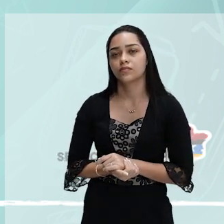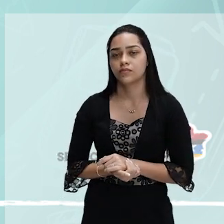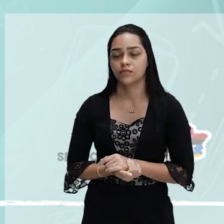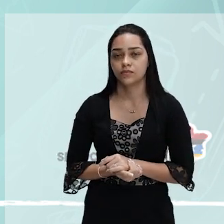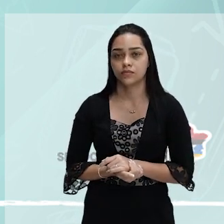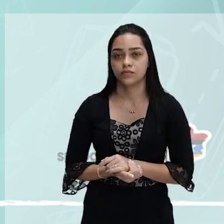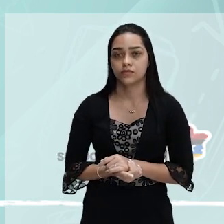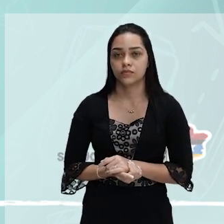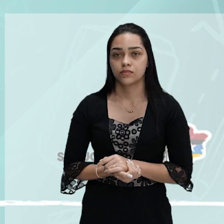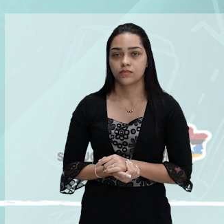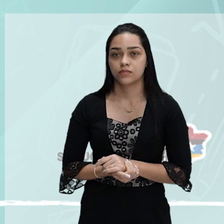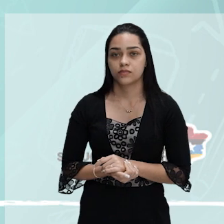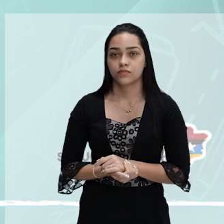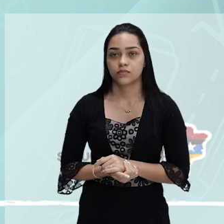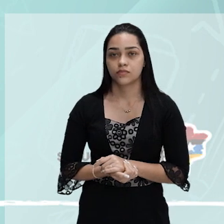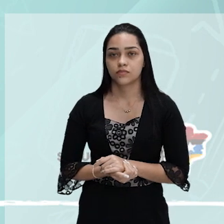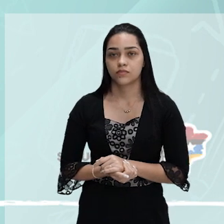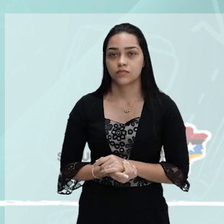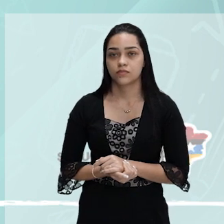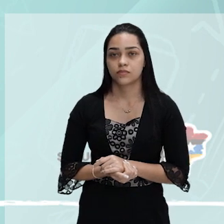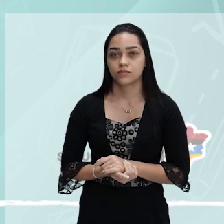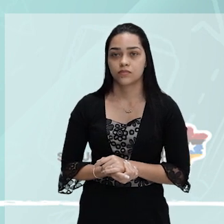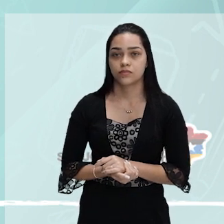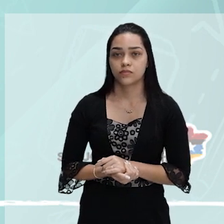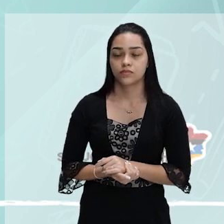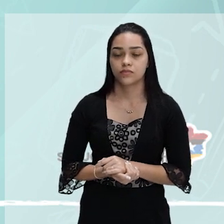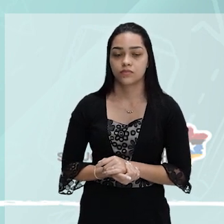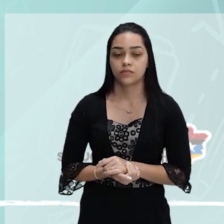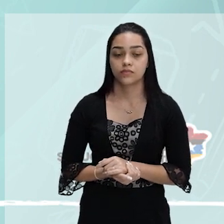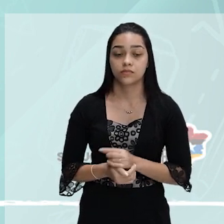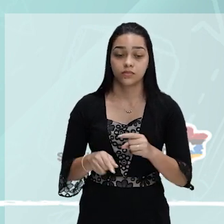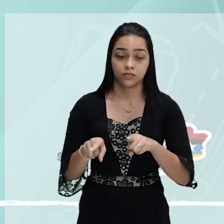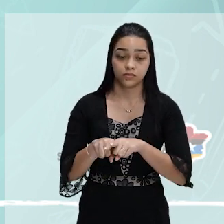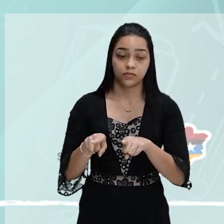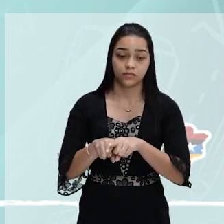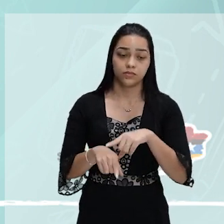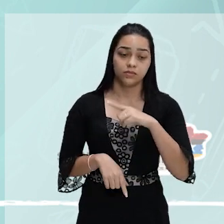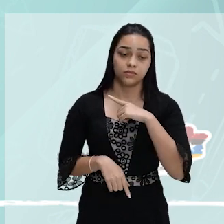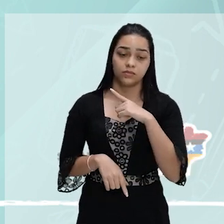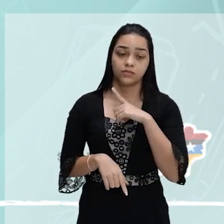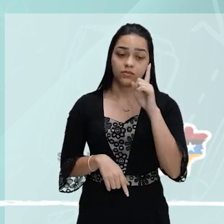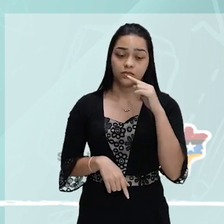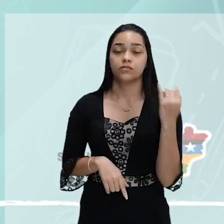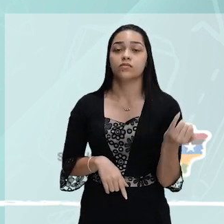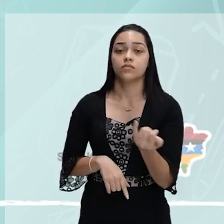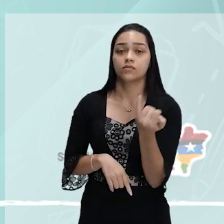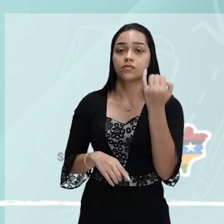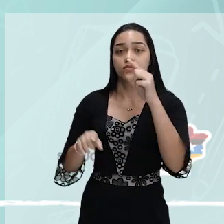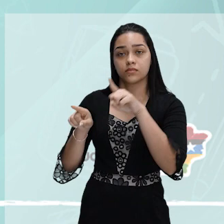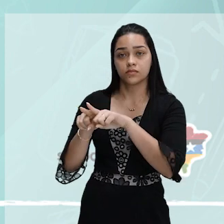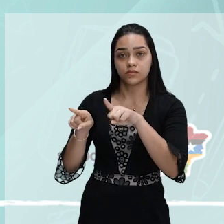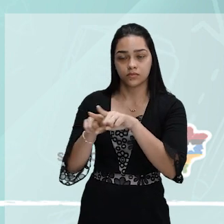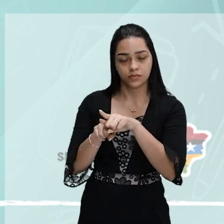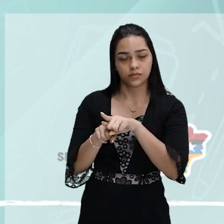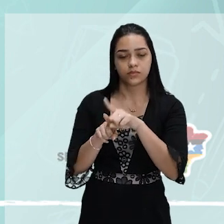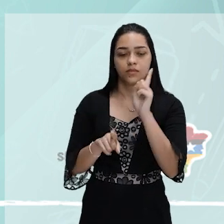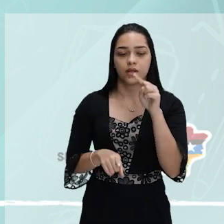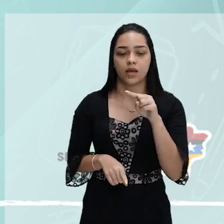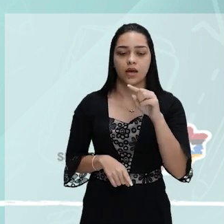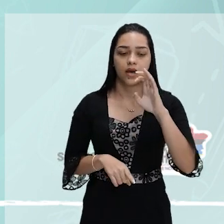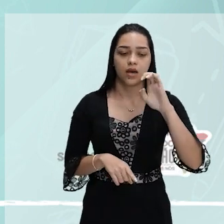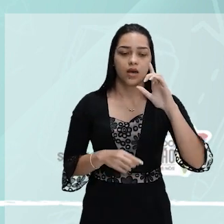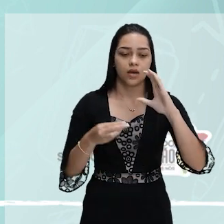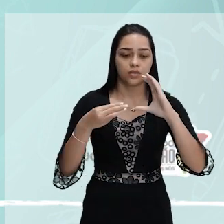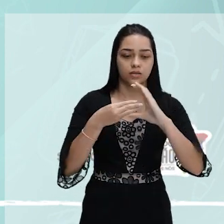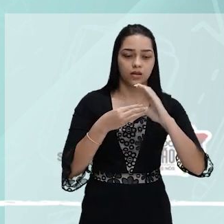no tecido nervoso. Ok, pessoal? A outra célula que é muito importante do nosso tecido nervoso